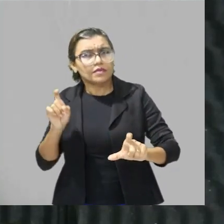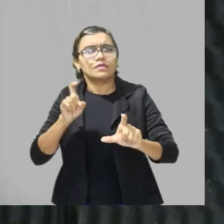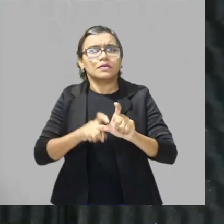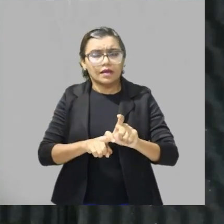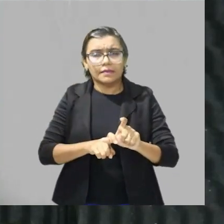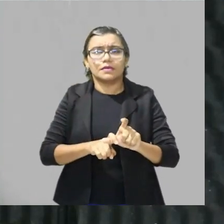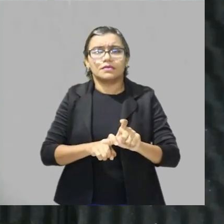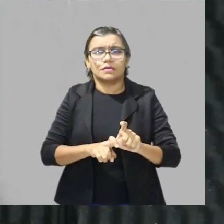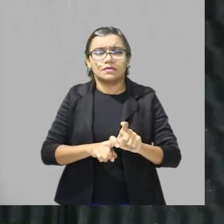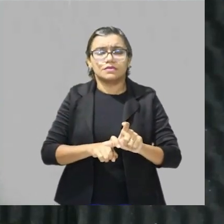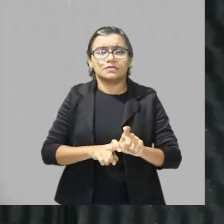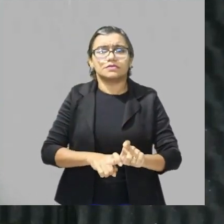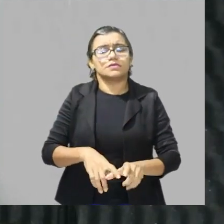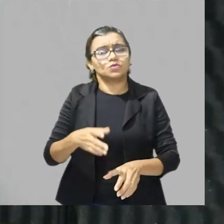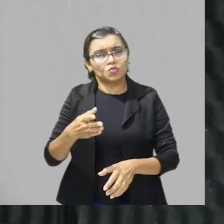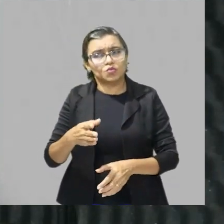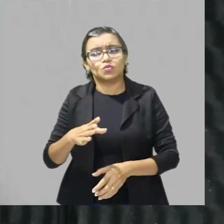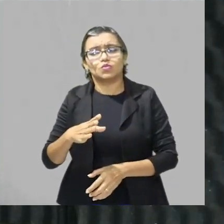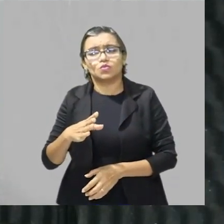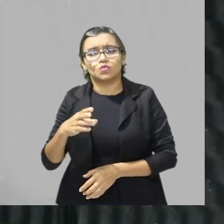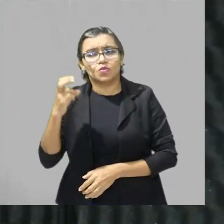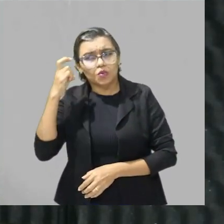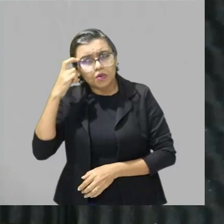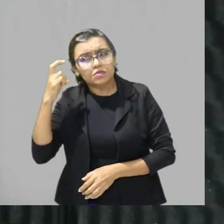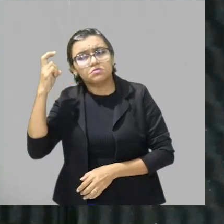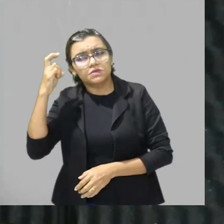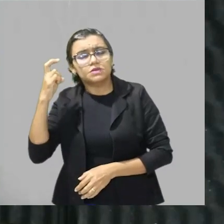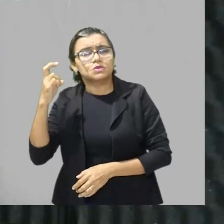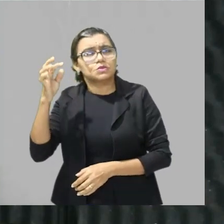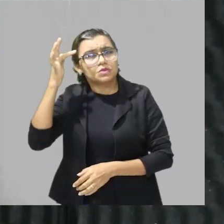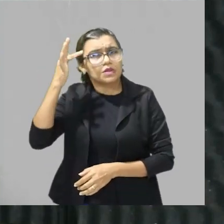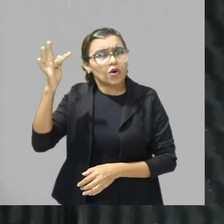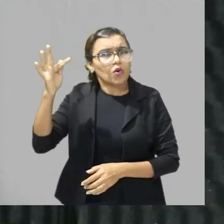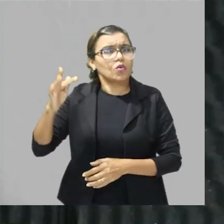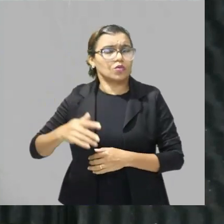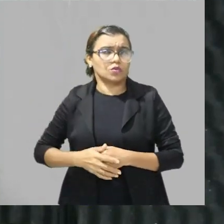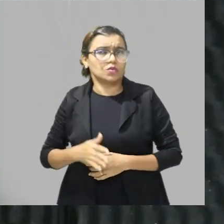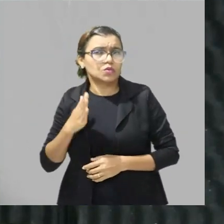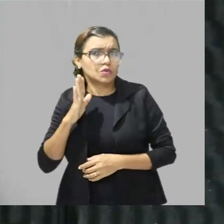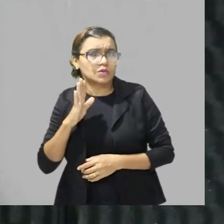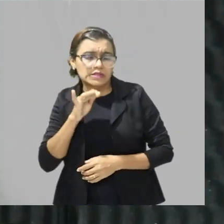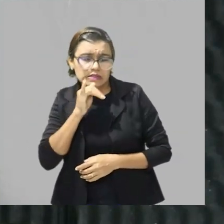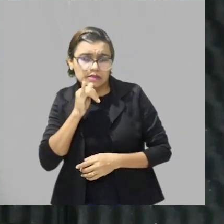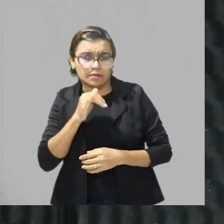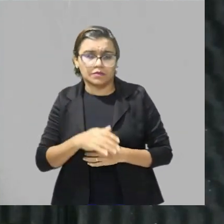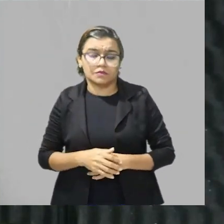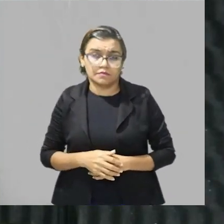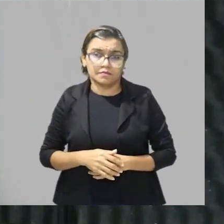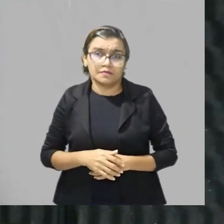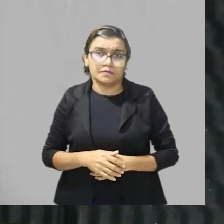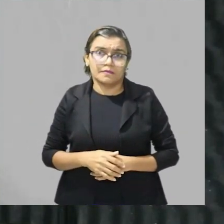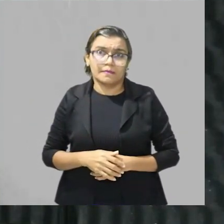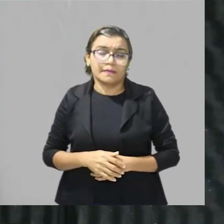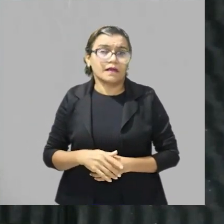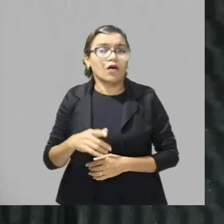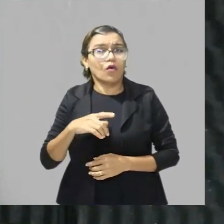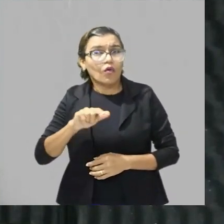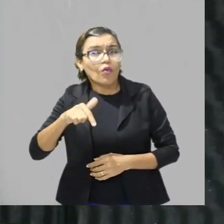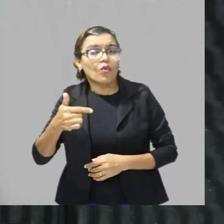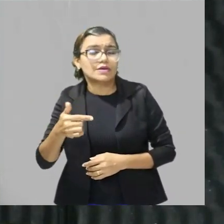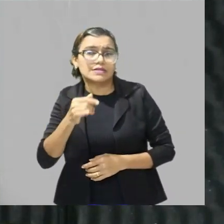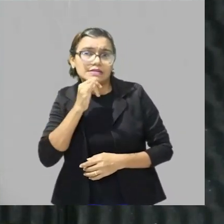conhecimento teórico e fenômeno empírico prático empírica meus amores aqui infelizmente ou Felizmente eu não tenho